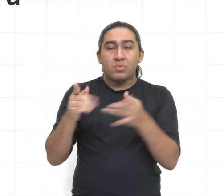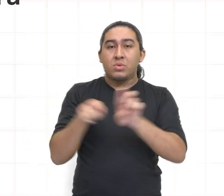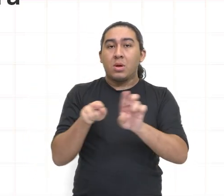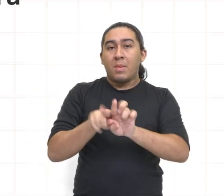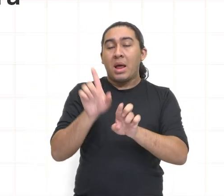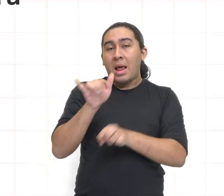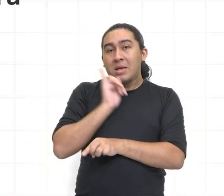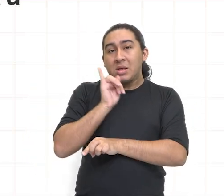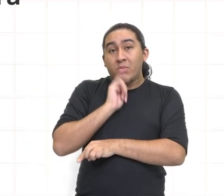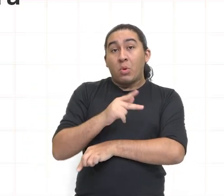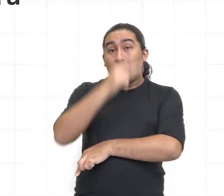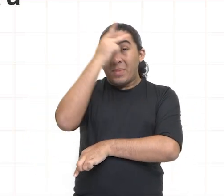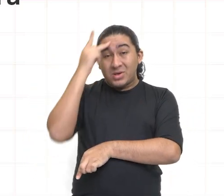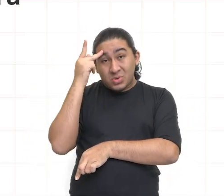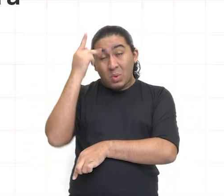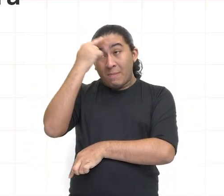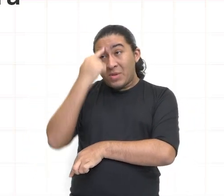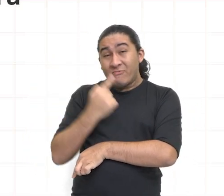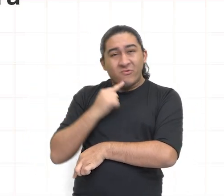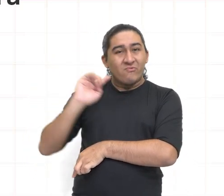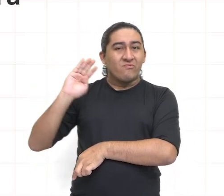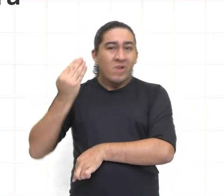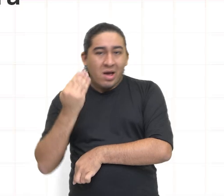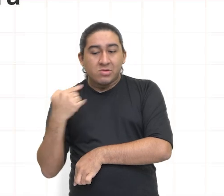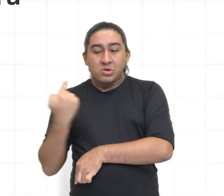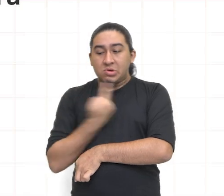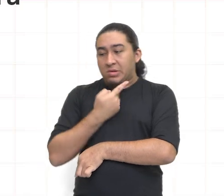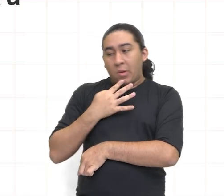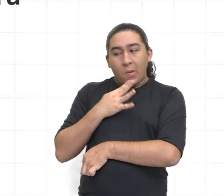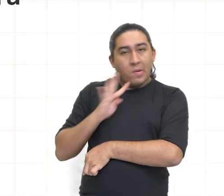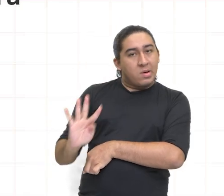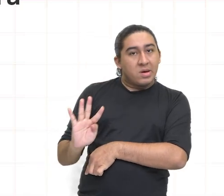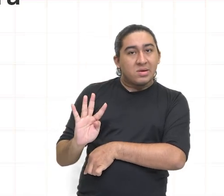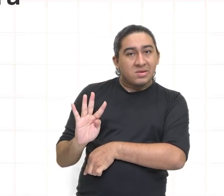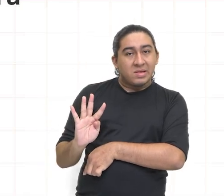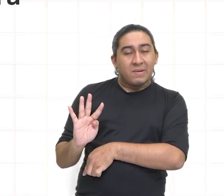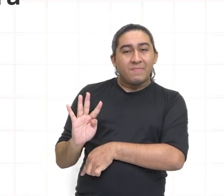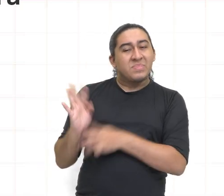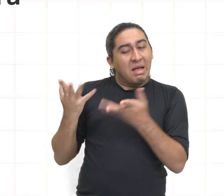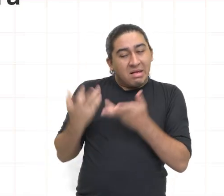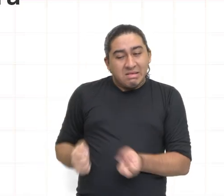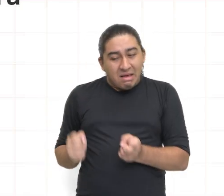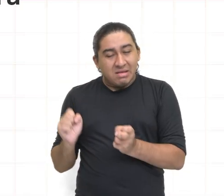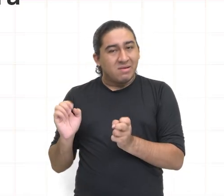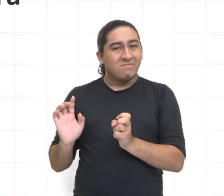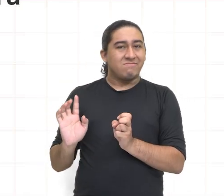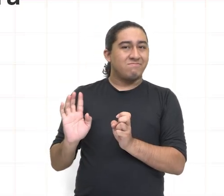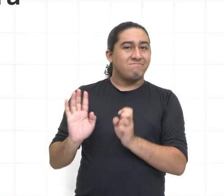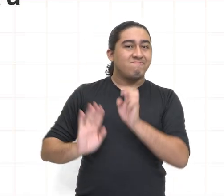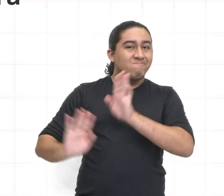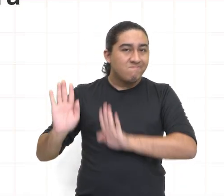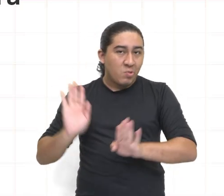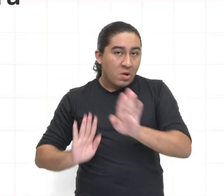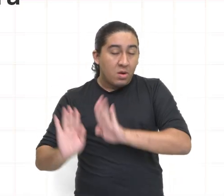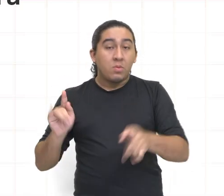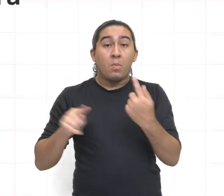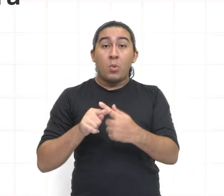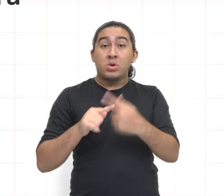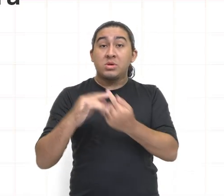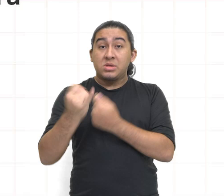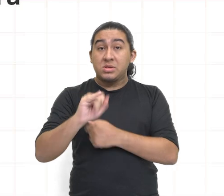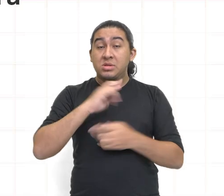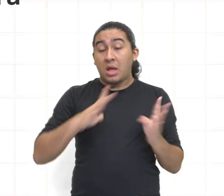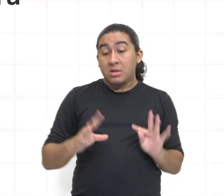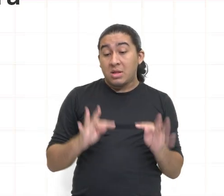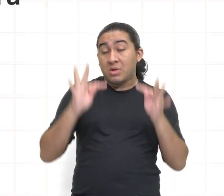melhor dizendo, que não estão em nossos, vamos dizer assim, nossos arquivos. Por quê? Porque, havendo essa questão da